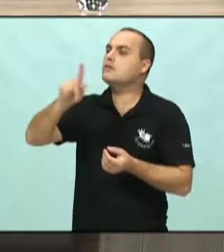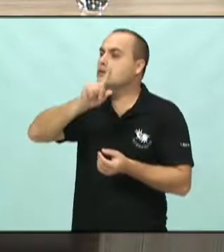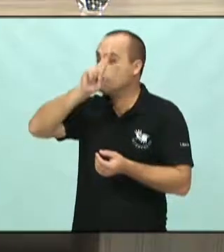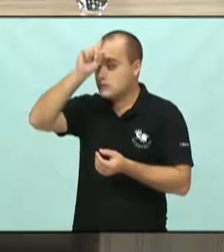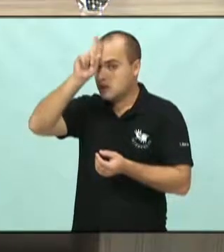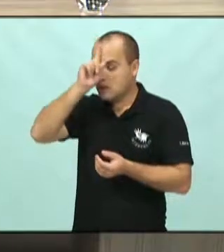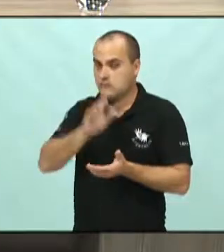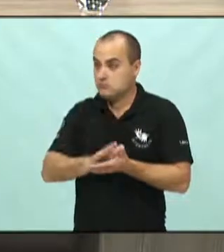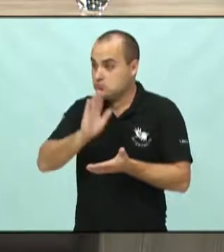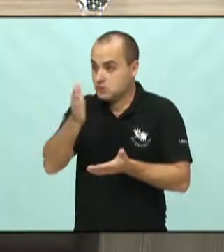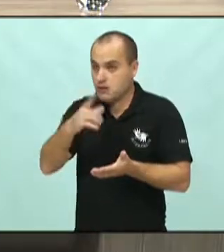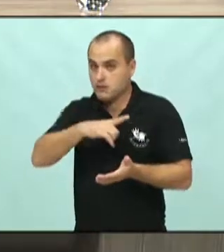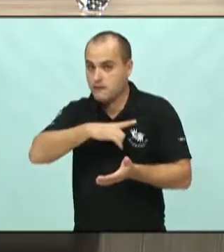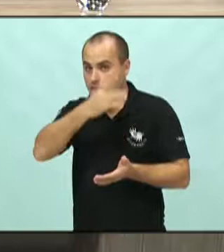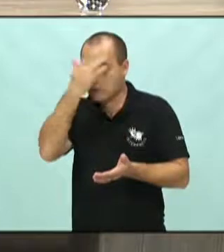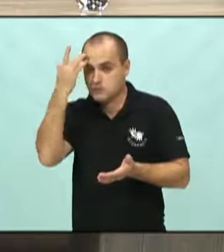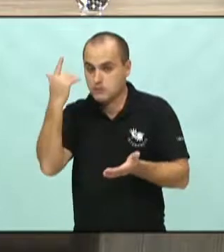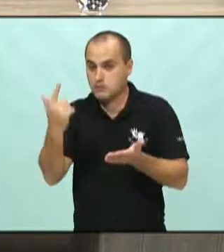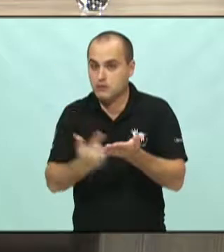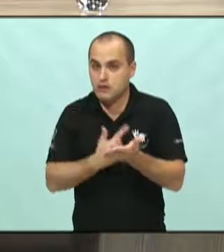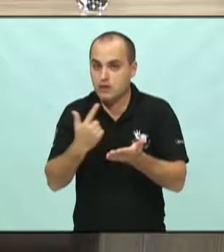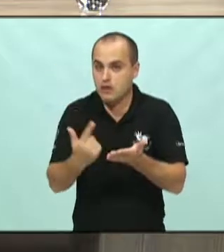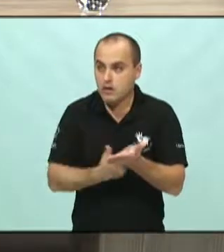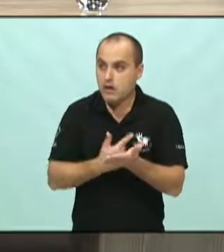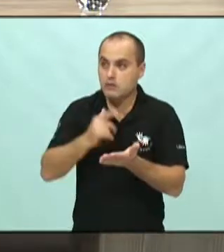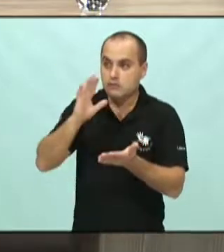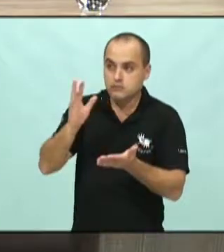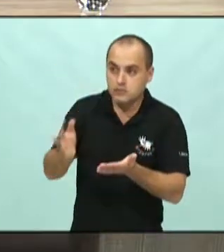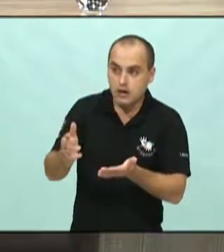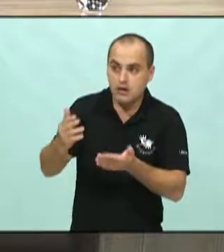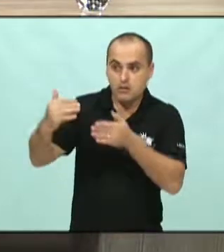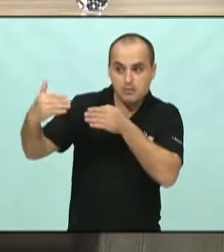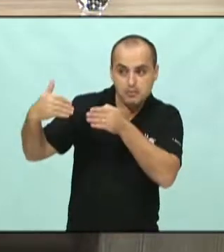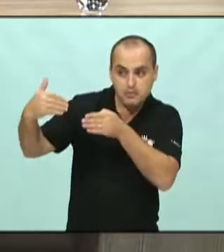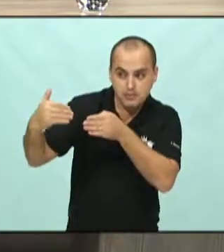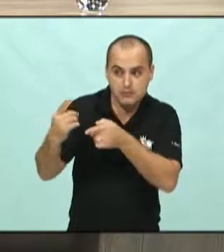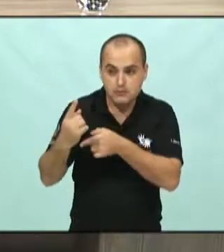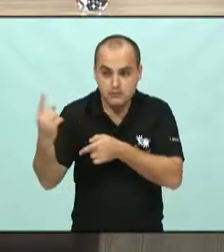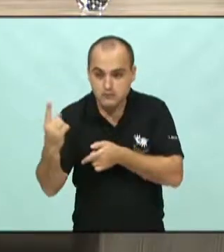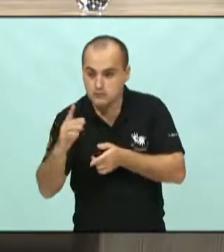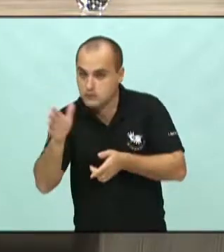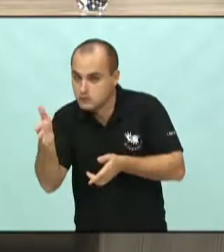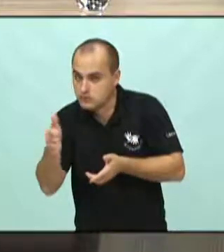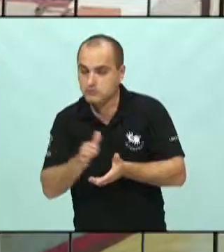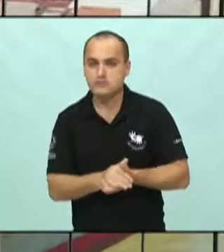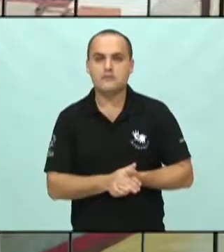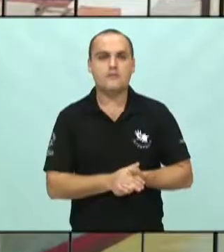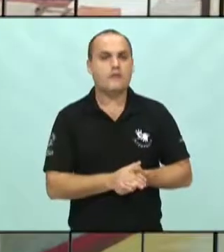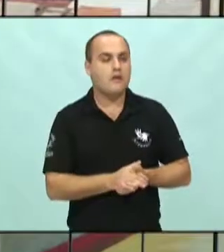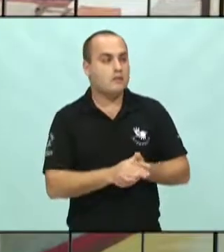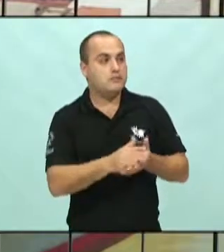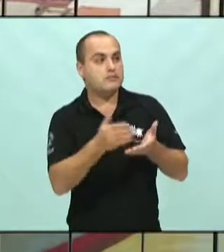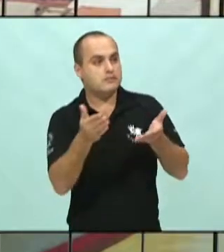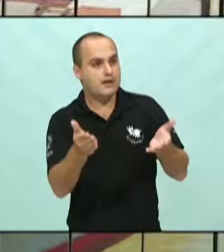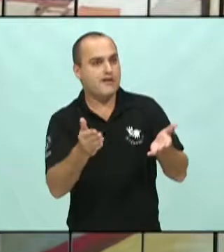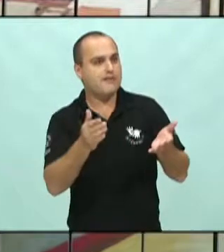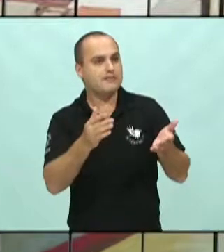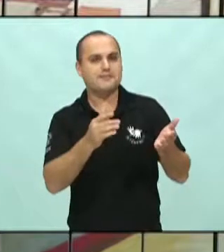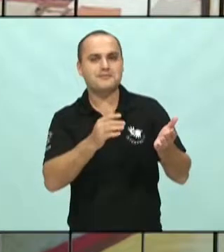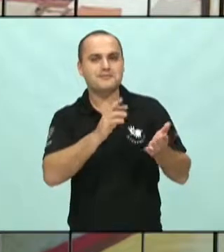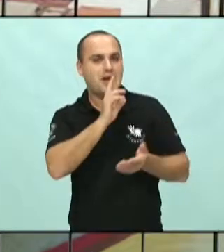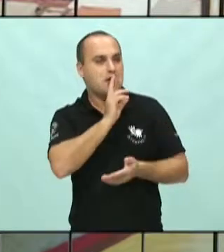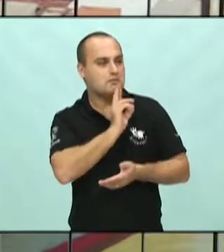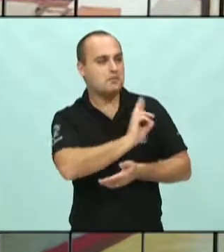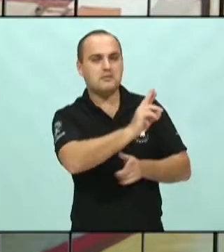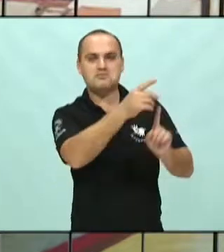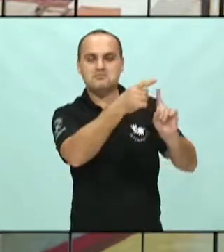recebeu algum feedback de alguém que já leu algumas páginas assim, o que você tem recebido de retorno? O retorno tem sido bem